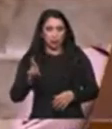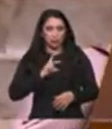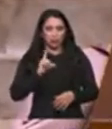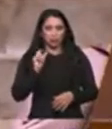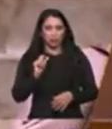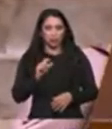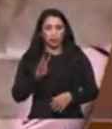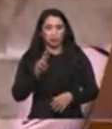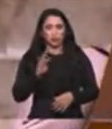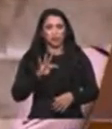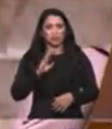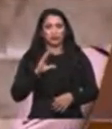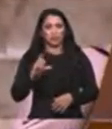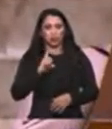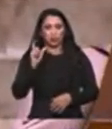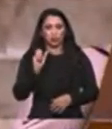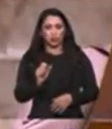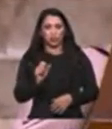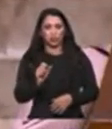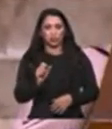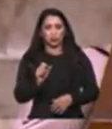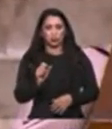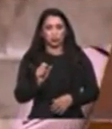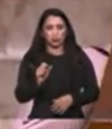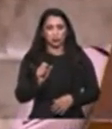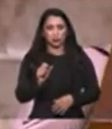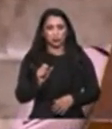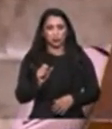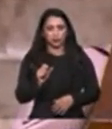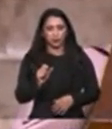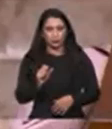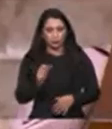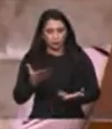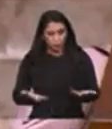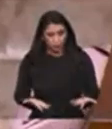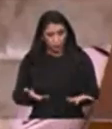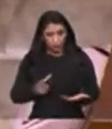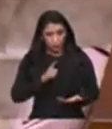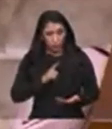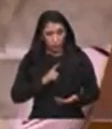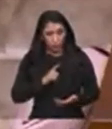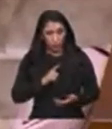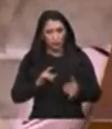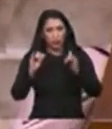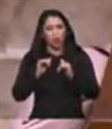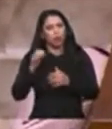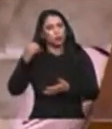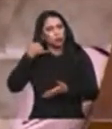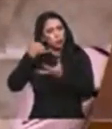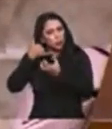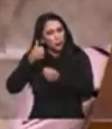aditivos da UTC. Por fim, a referida diligência de busca e apreensão também indicou uma mensagem